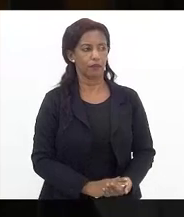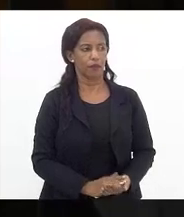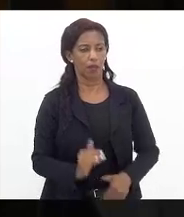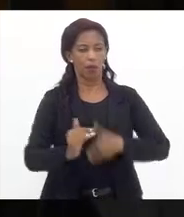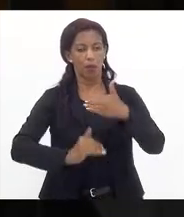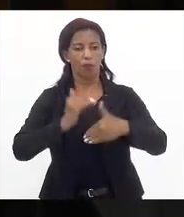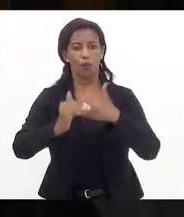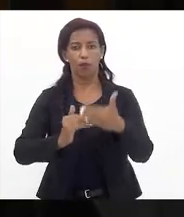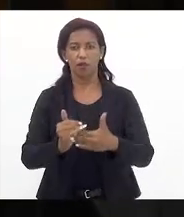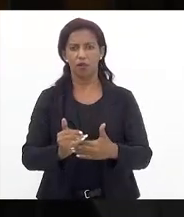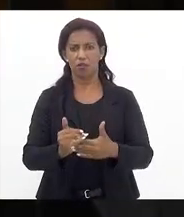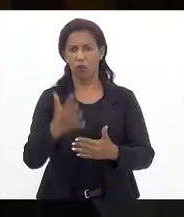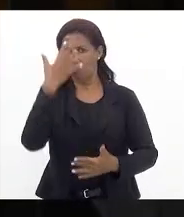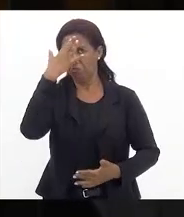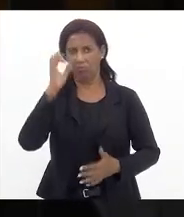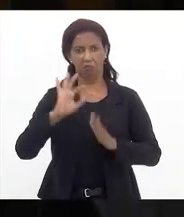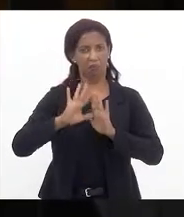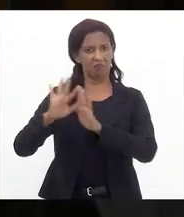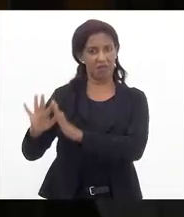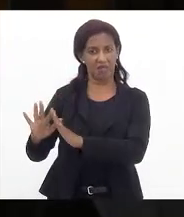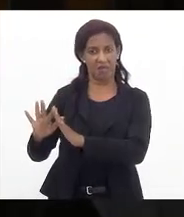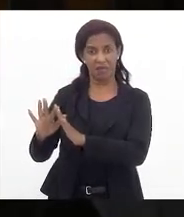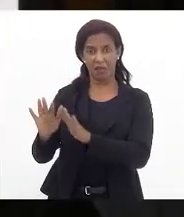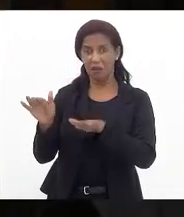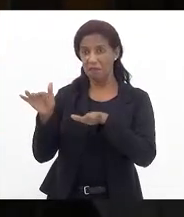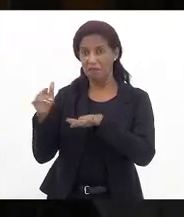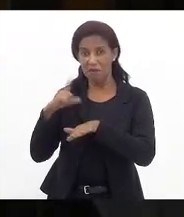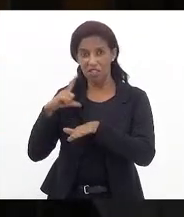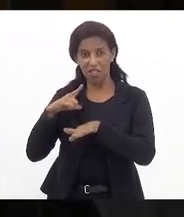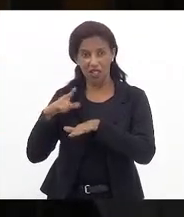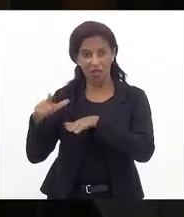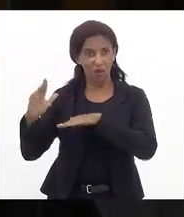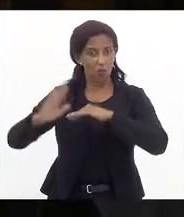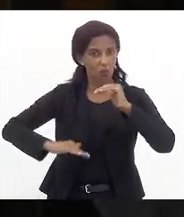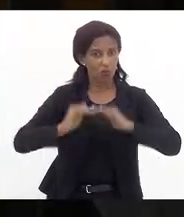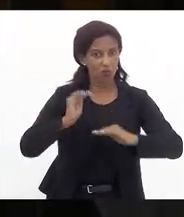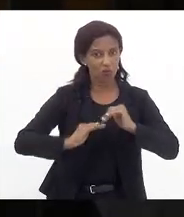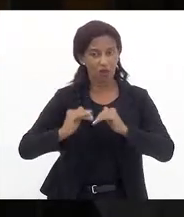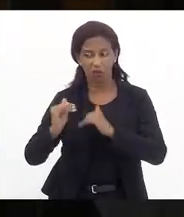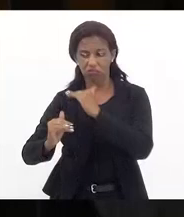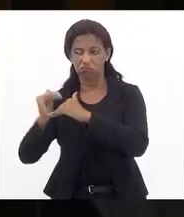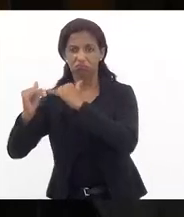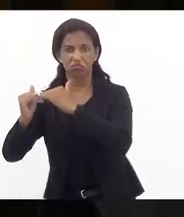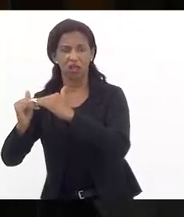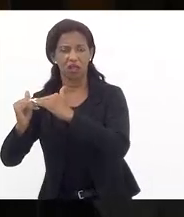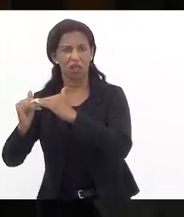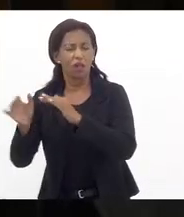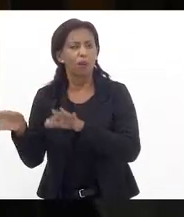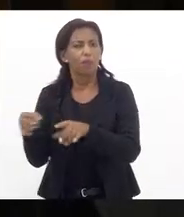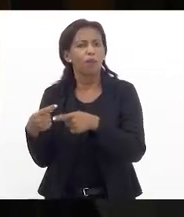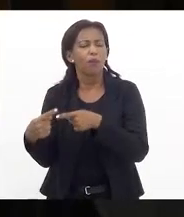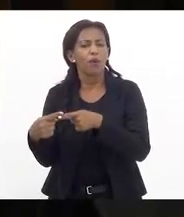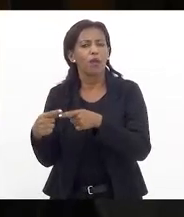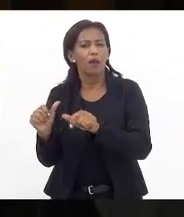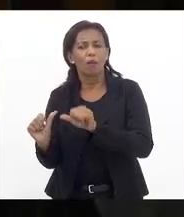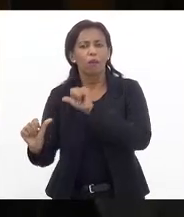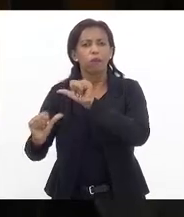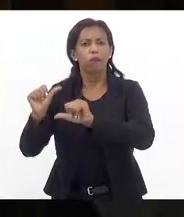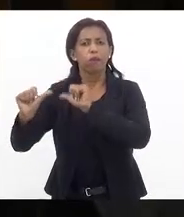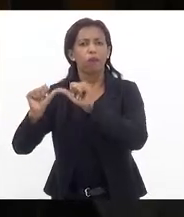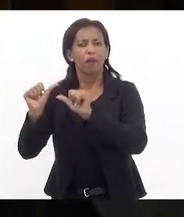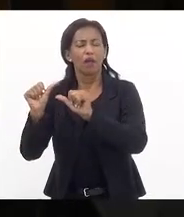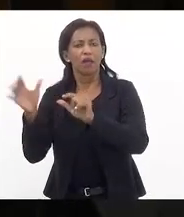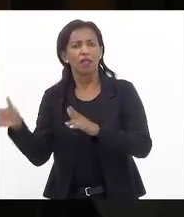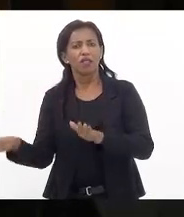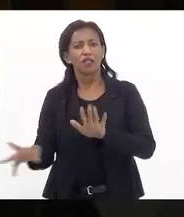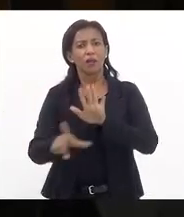Progressões na carreira, nem pensar. Mexer em plano de cargos, nem pensar. Por quê? Porque cada plano de cargos, inclusive, está disciplinado